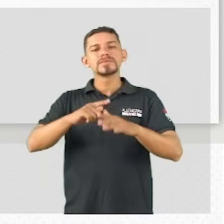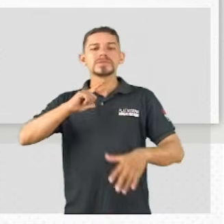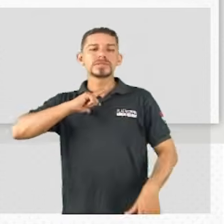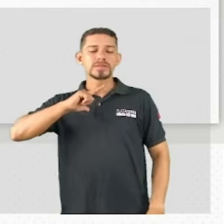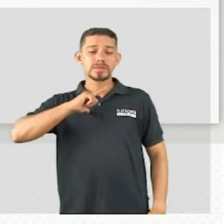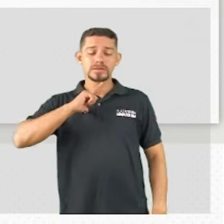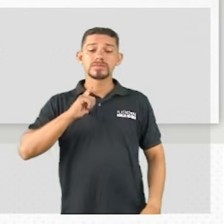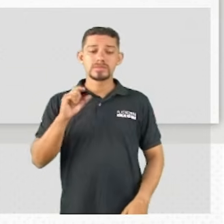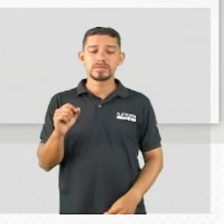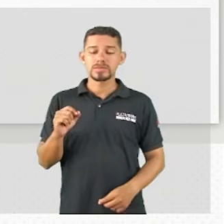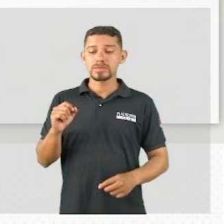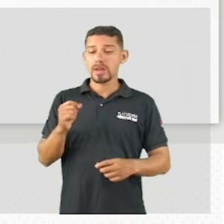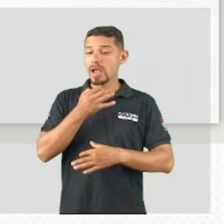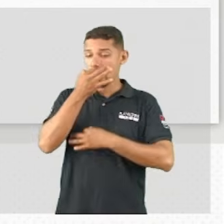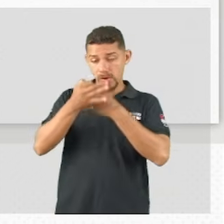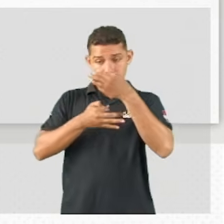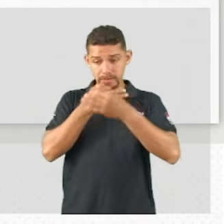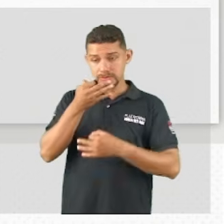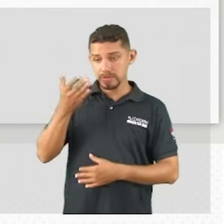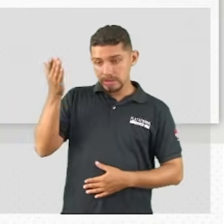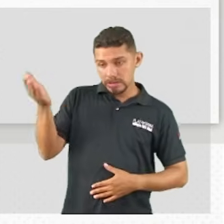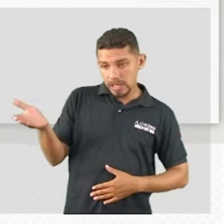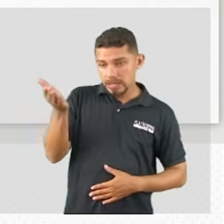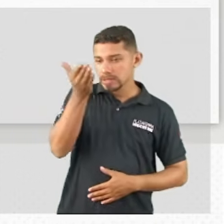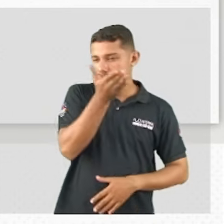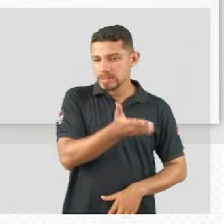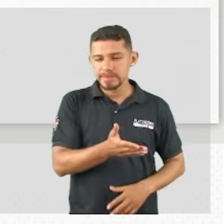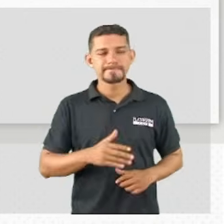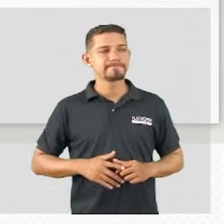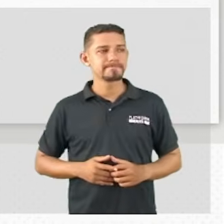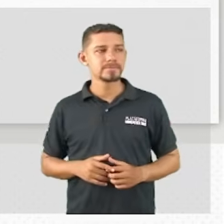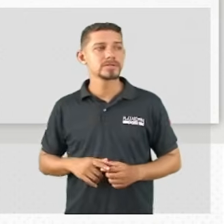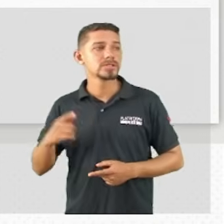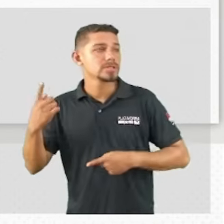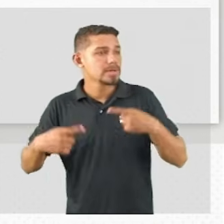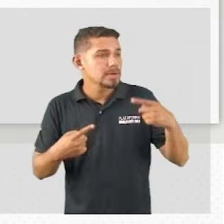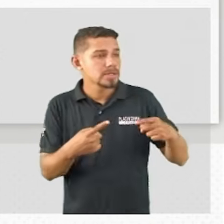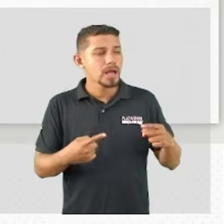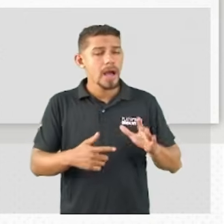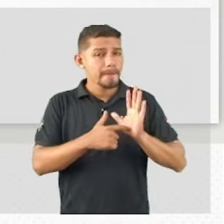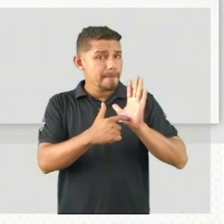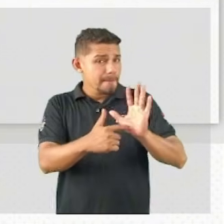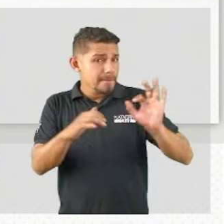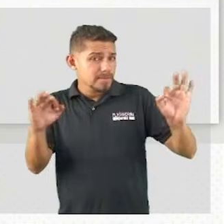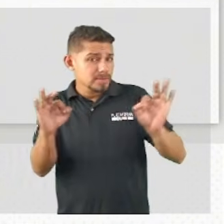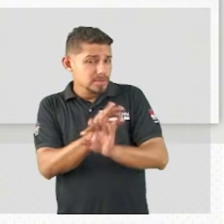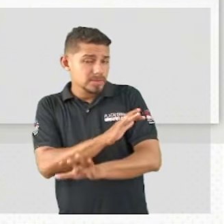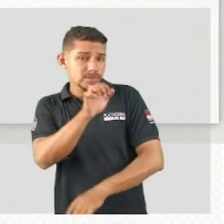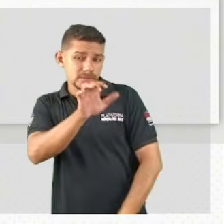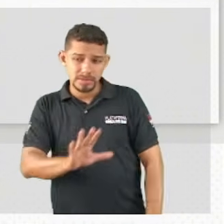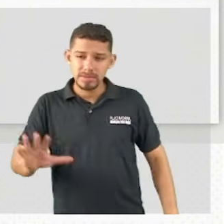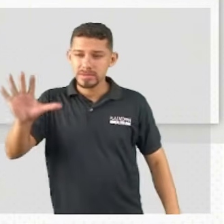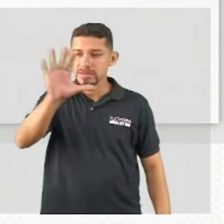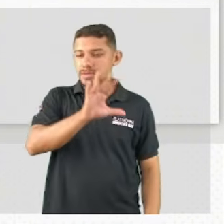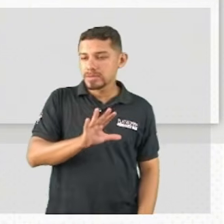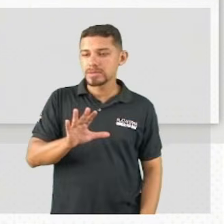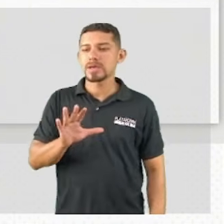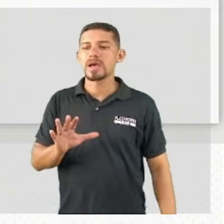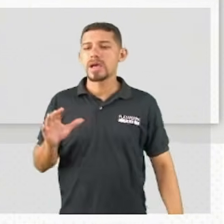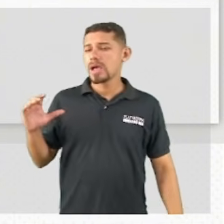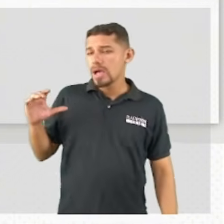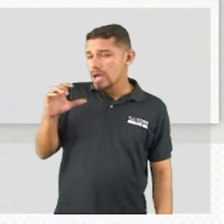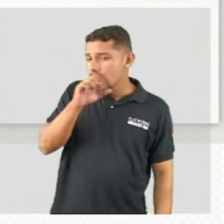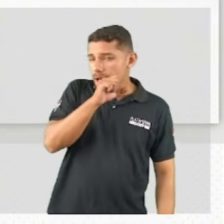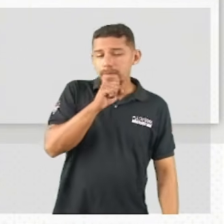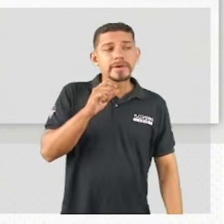tem a argumentação de cada participante, né? No debate a pessoa fez a sua apresentação geral, cada um se apresentou de forma muito